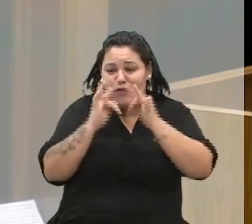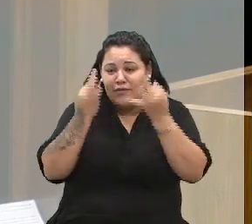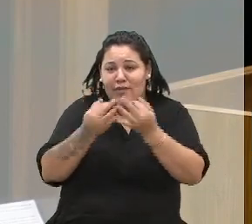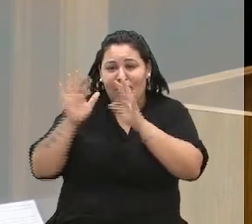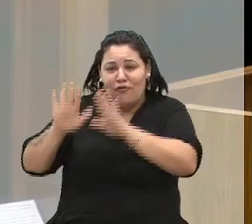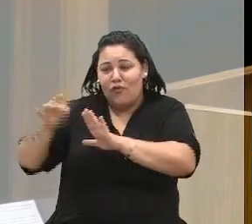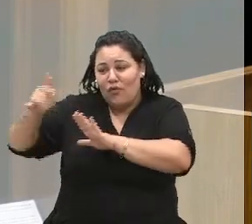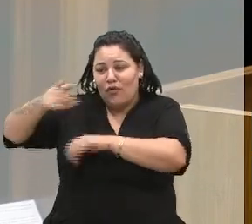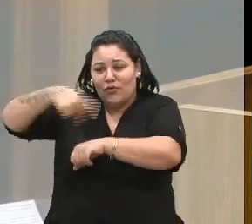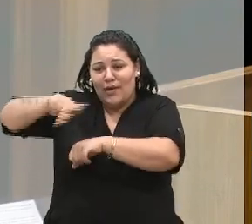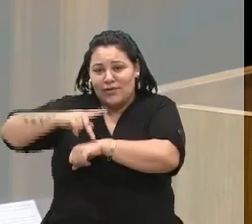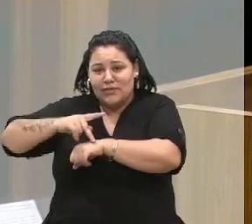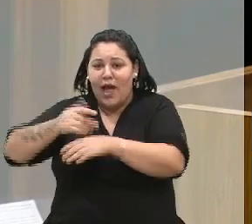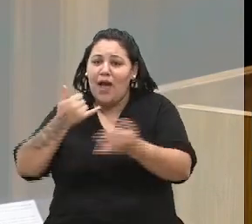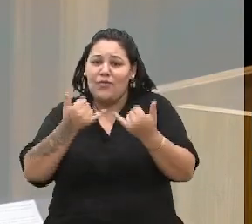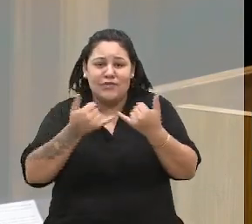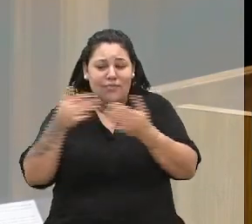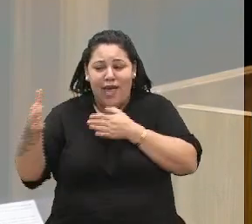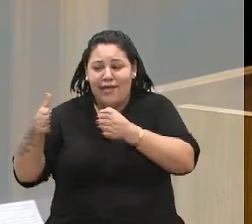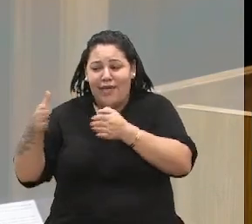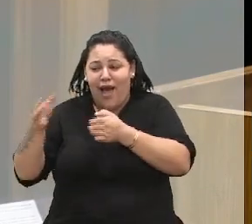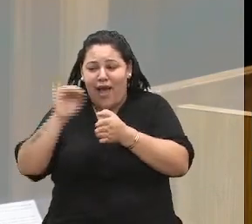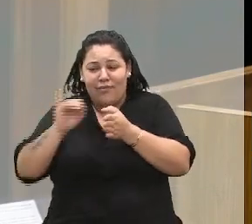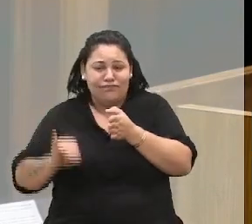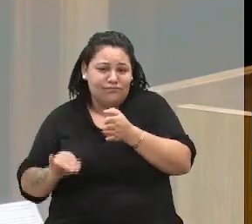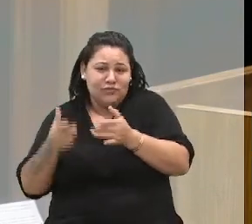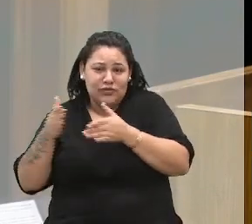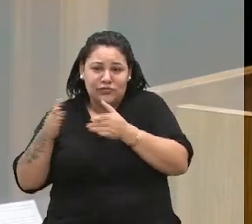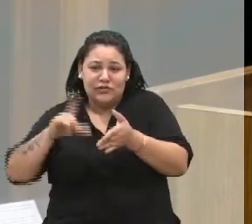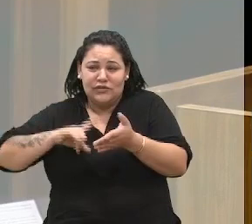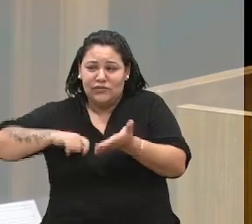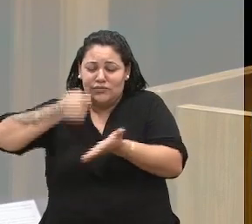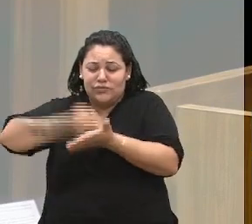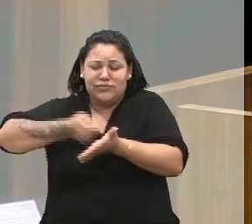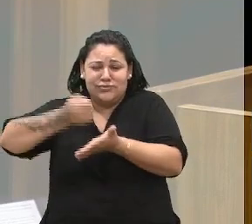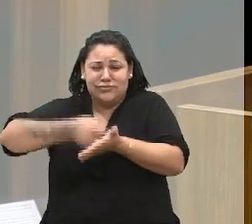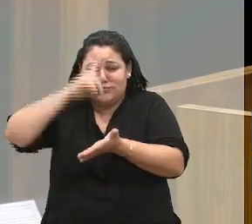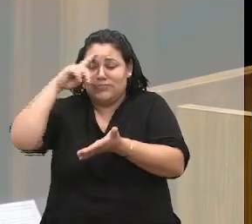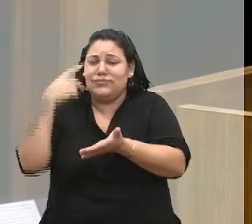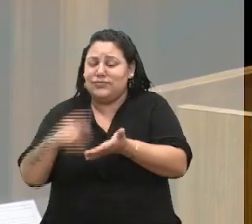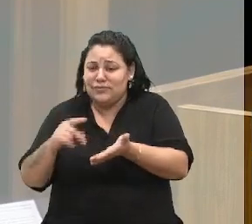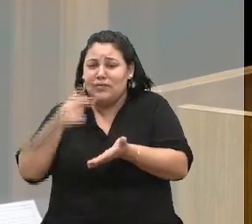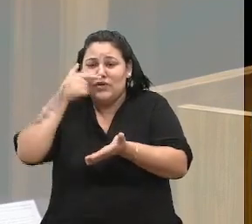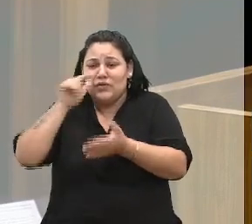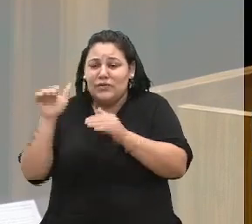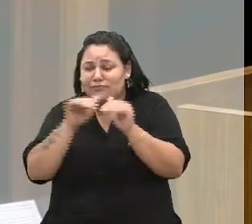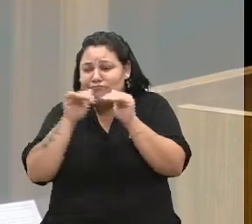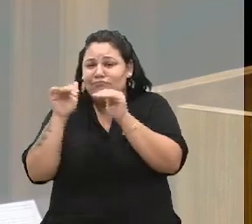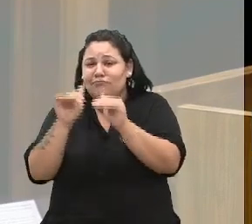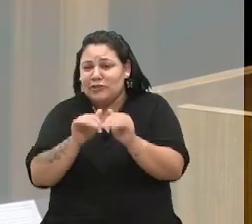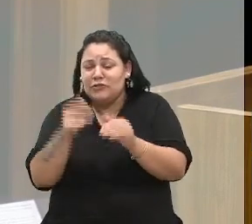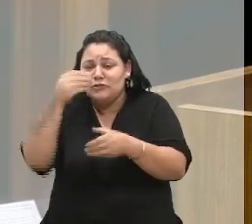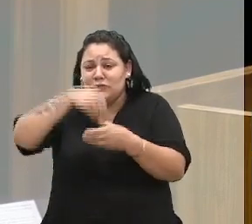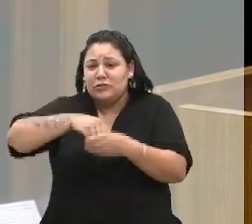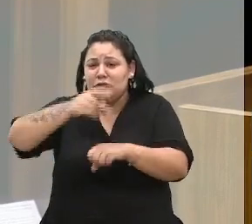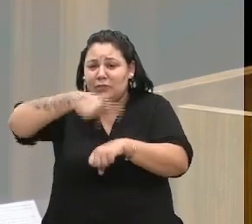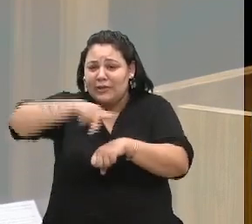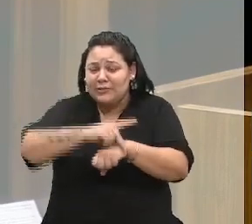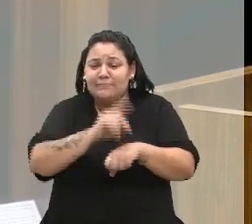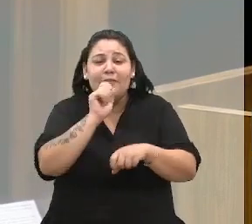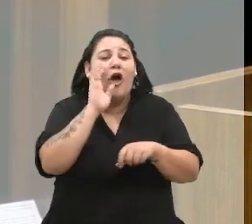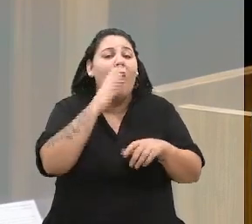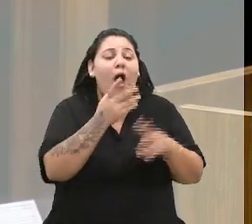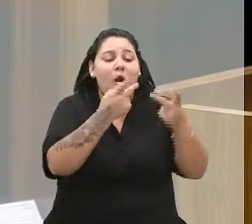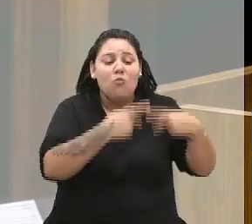de um longo período de mais de 20 anos de lutas para a unificação do país, sua população,